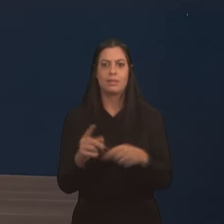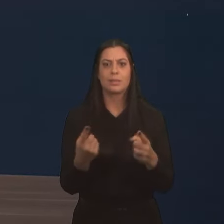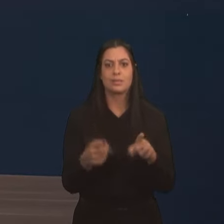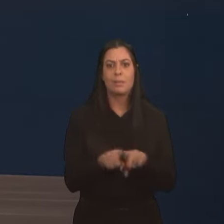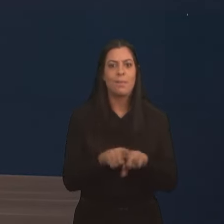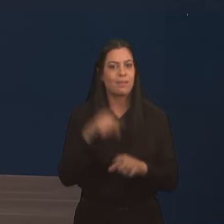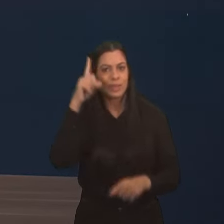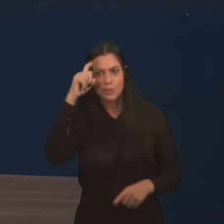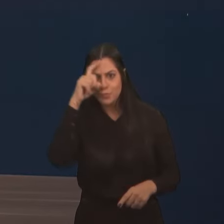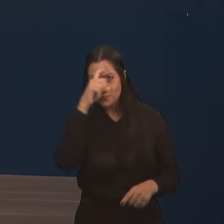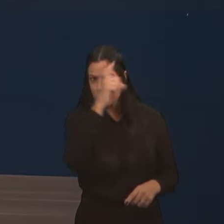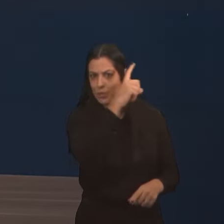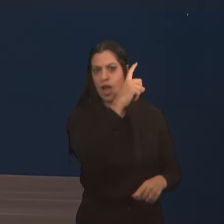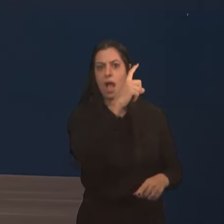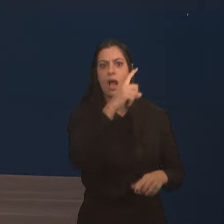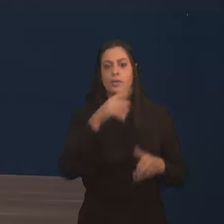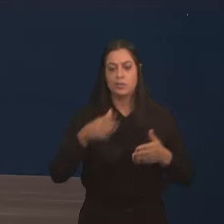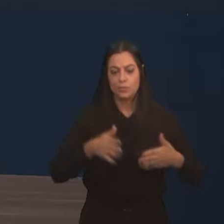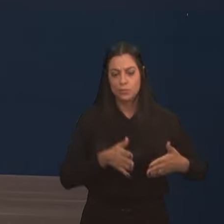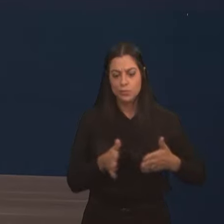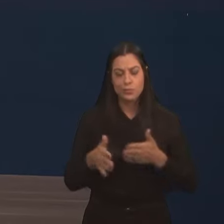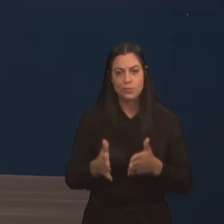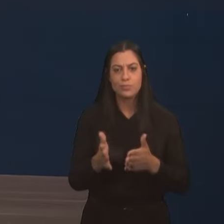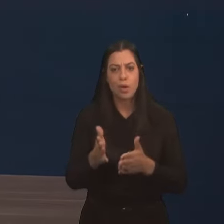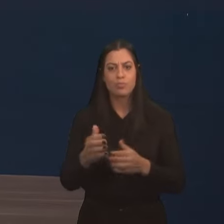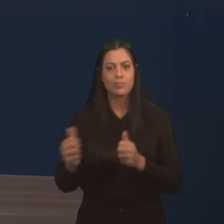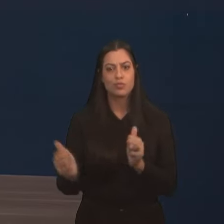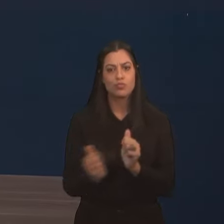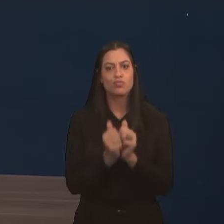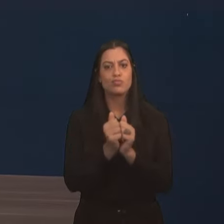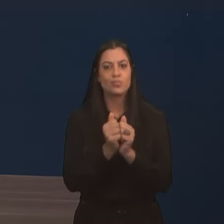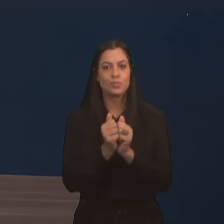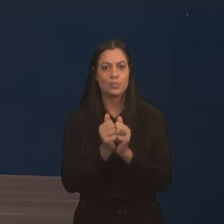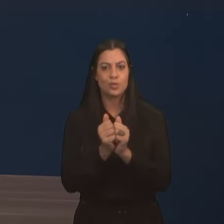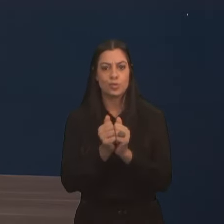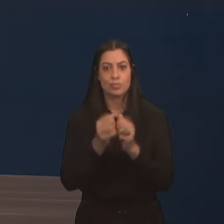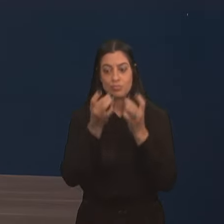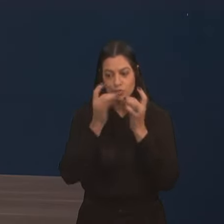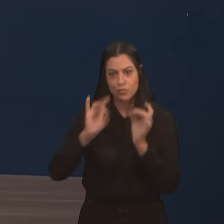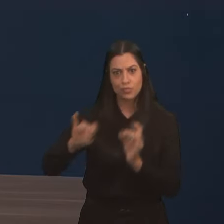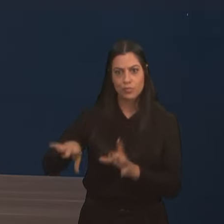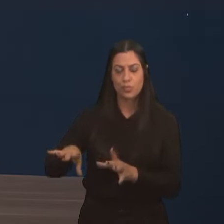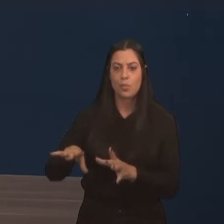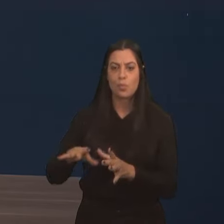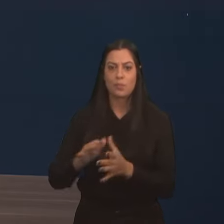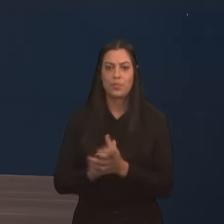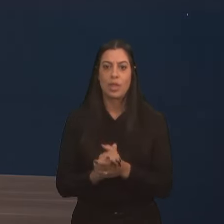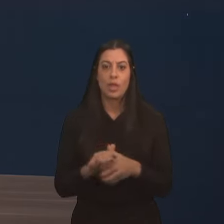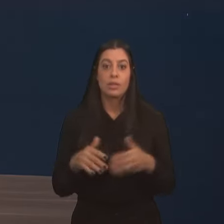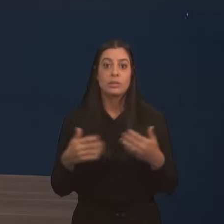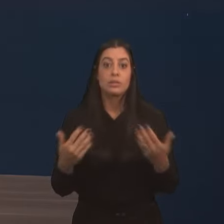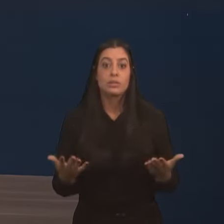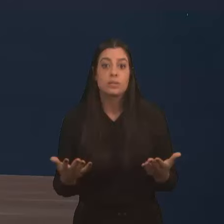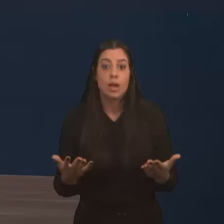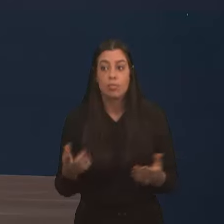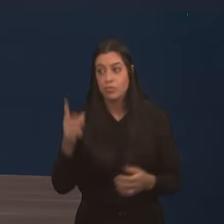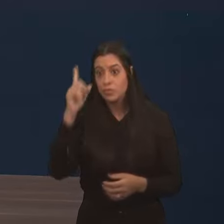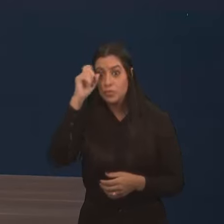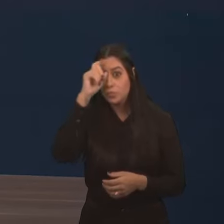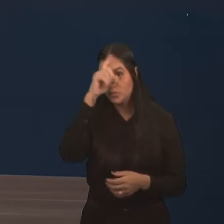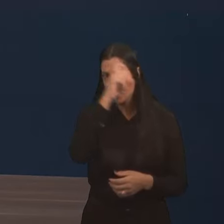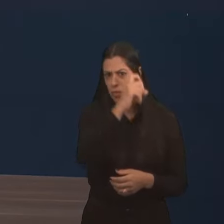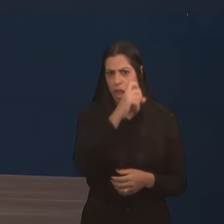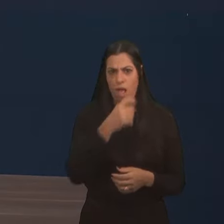da hipercomplexidade, e nesta direção, o cultivo para tentar inibir controles. Então,